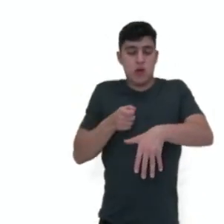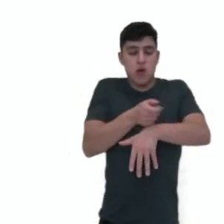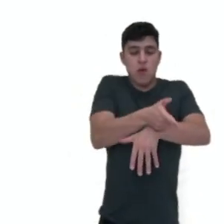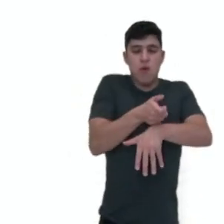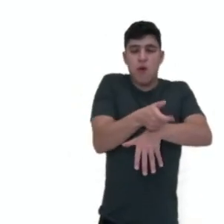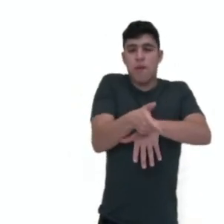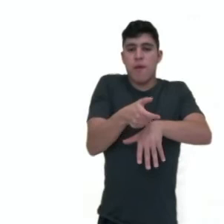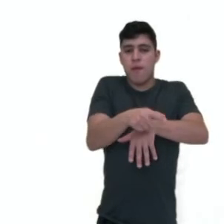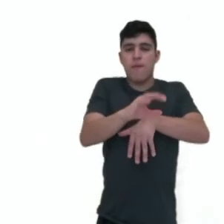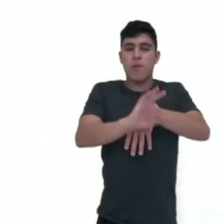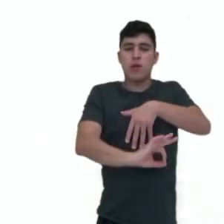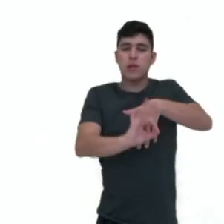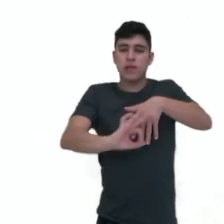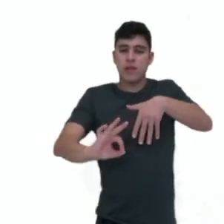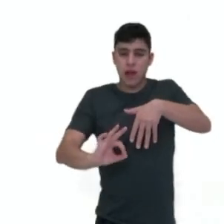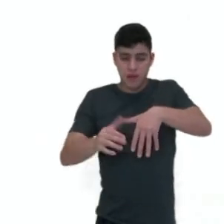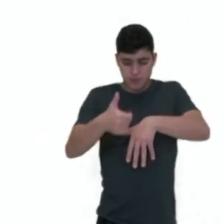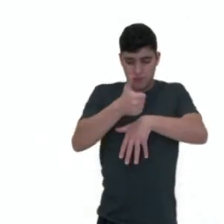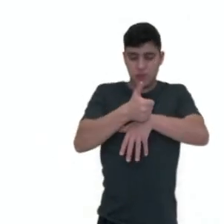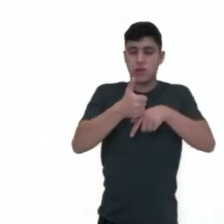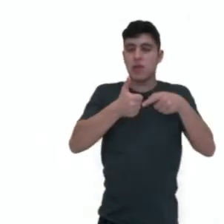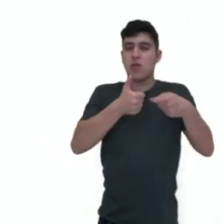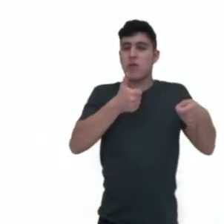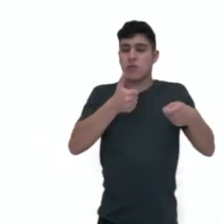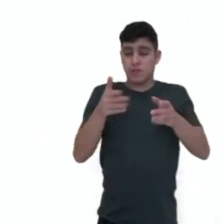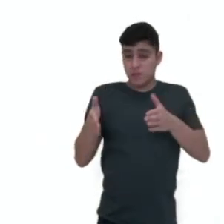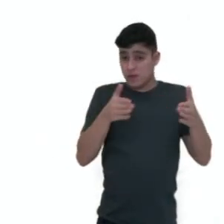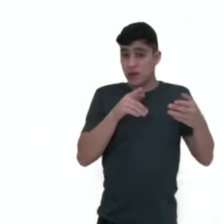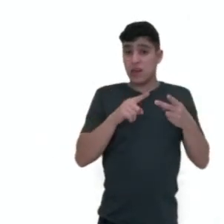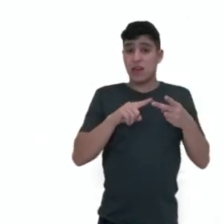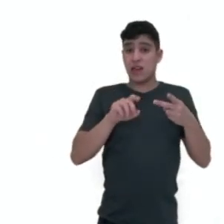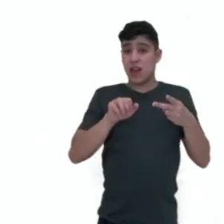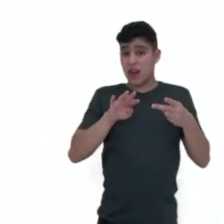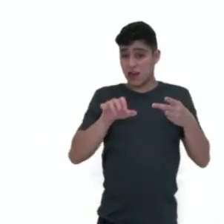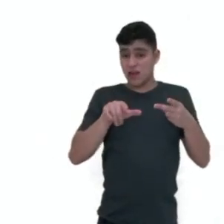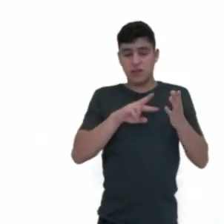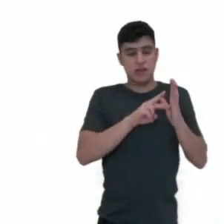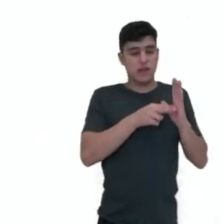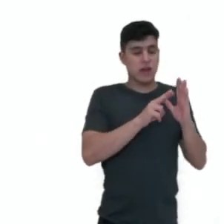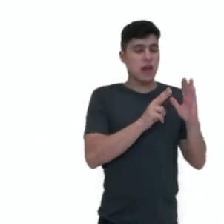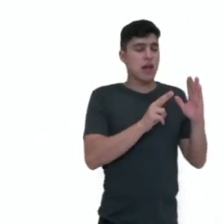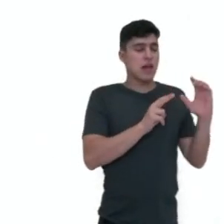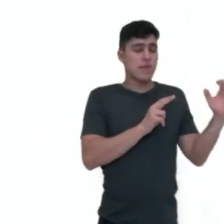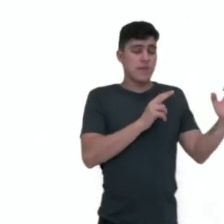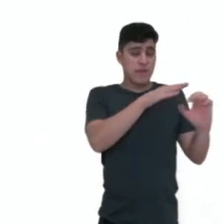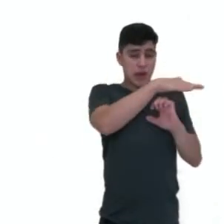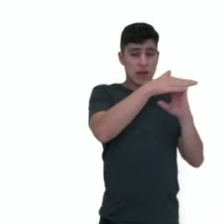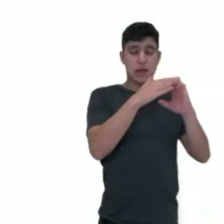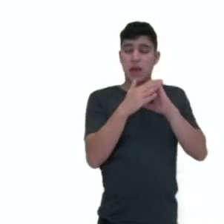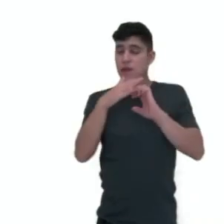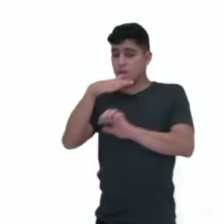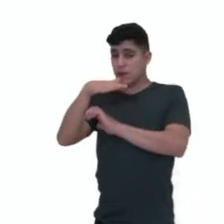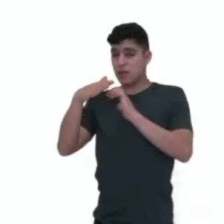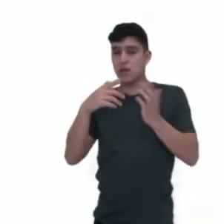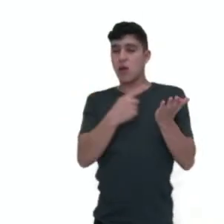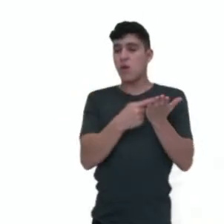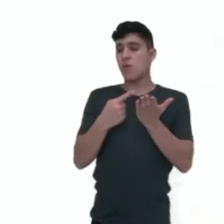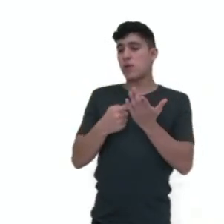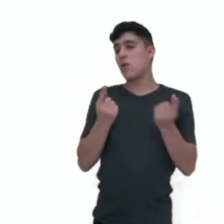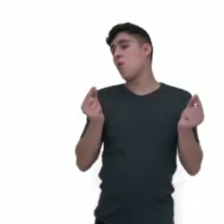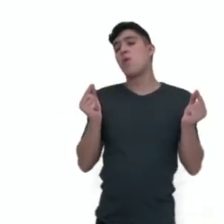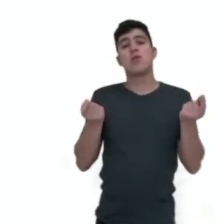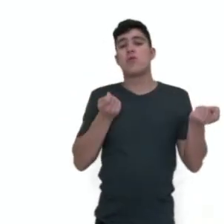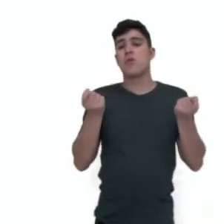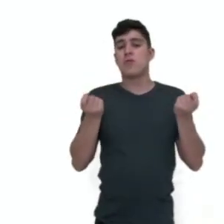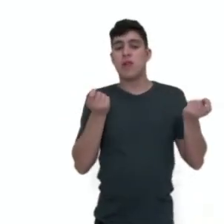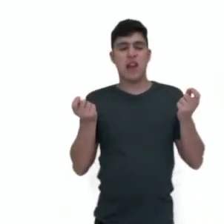ações. Enquanto cartel ocorre quando duas ou mais empresas de um mesmo segmento de produção e mercado estabelecem acordos com o objetivo de controlar